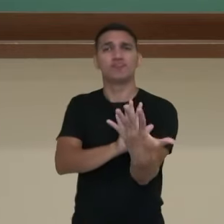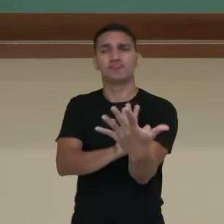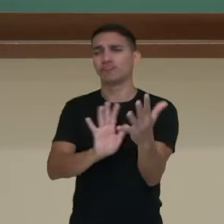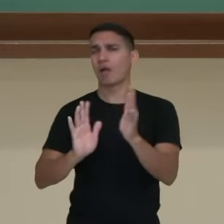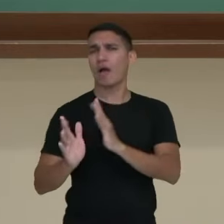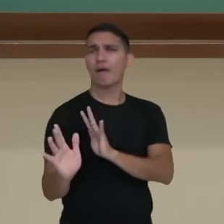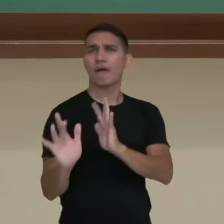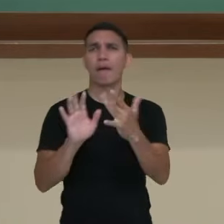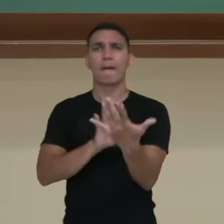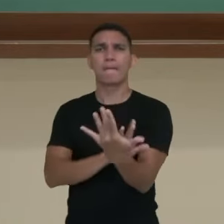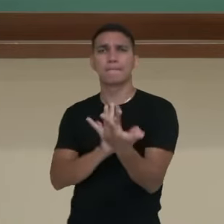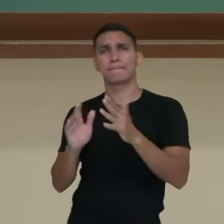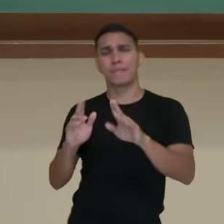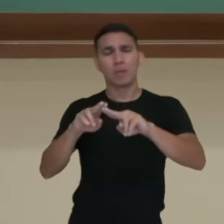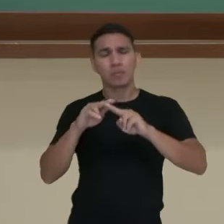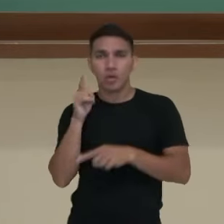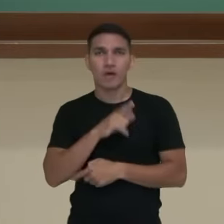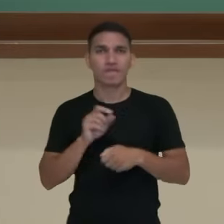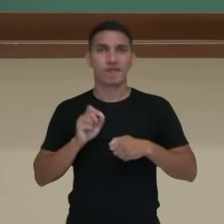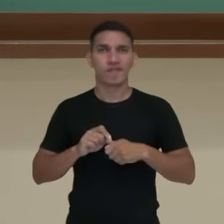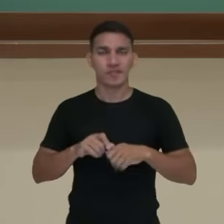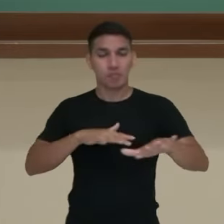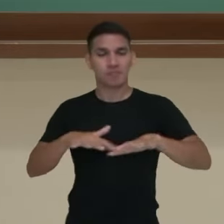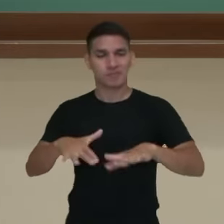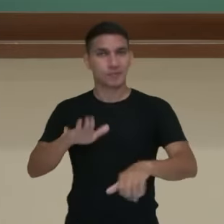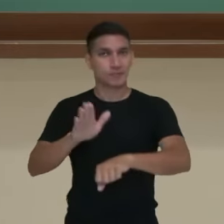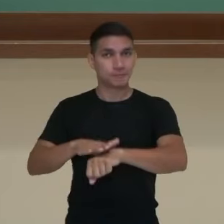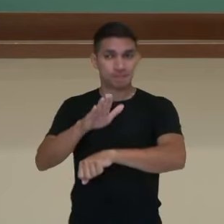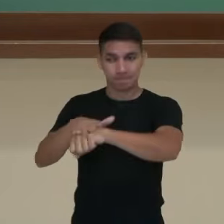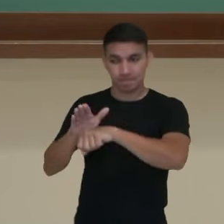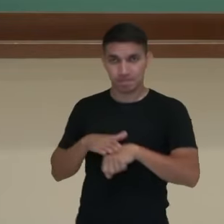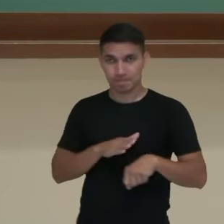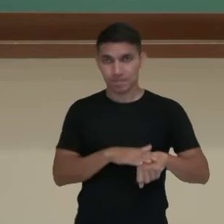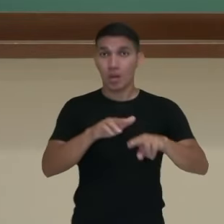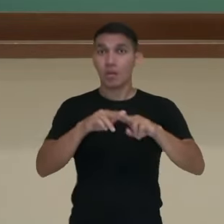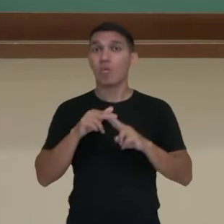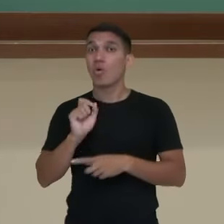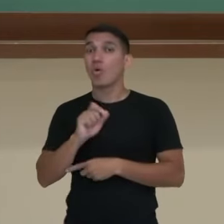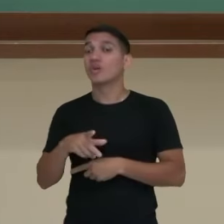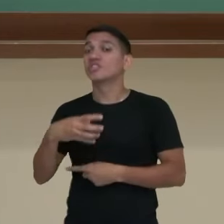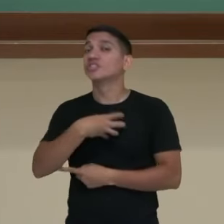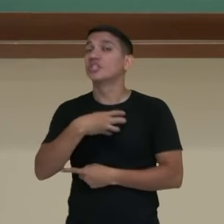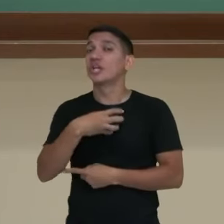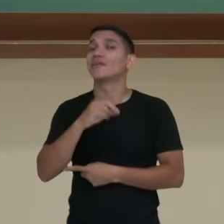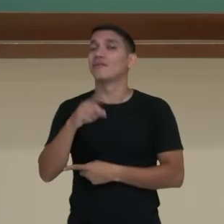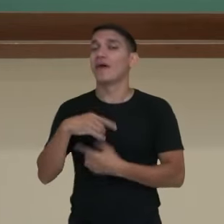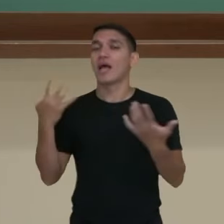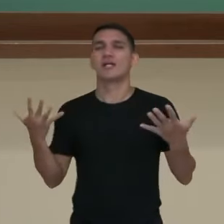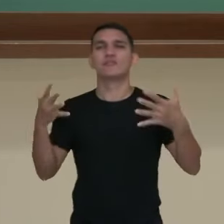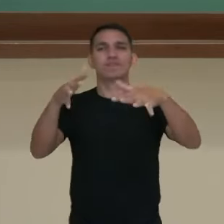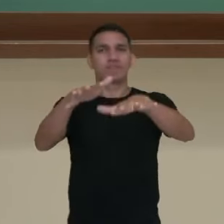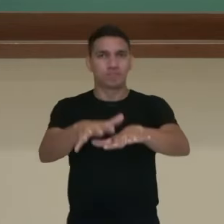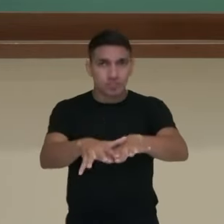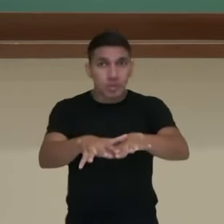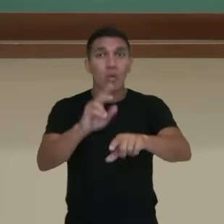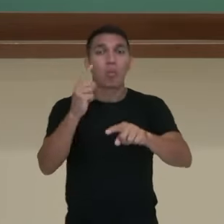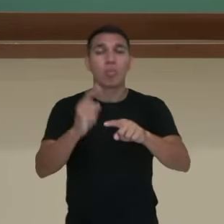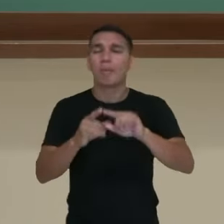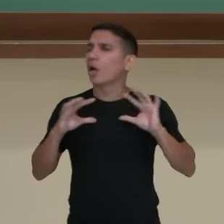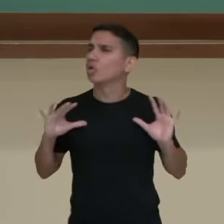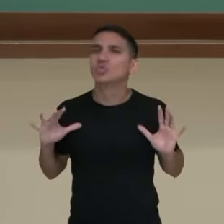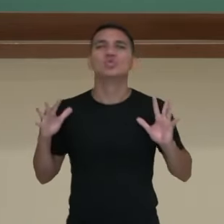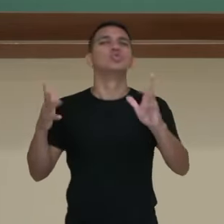coreografia, elaborando os movimentos. Então, a dança criativa é uma modalidade de dança inclusiva, que ela traz